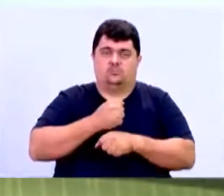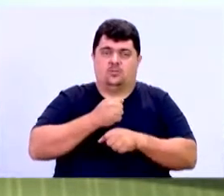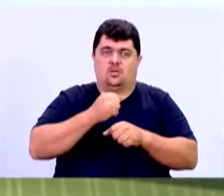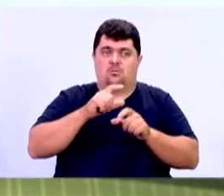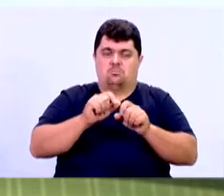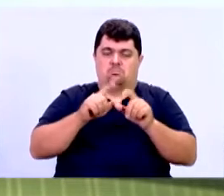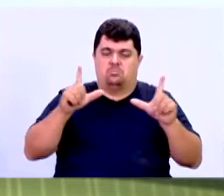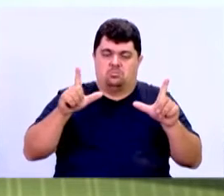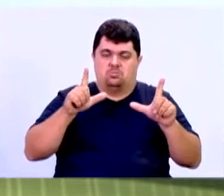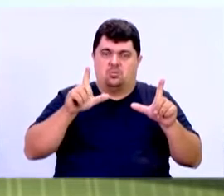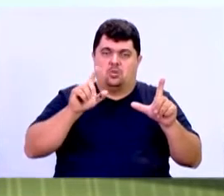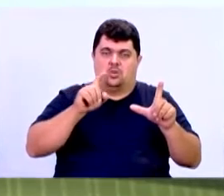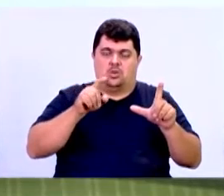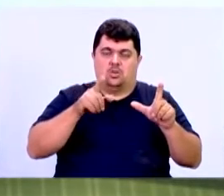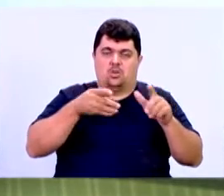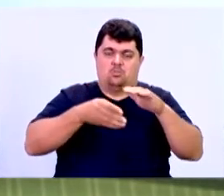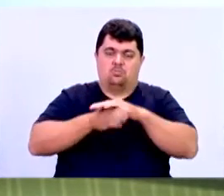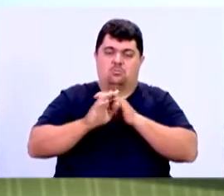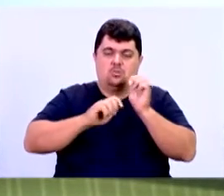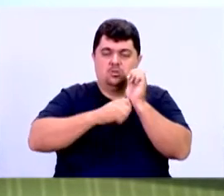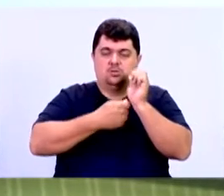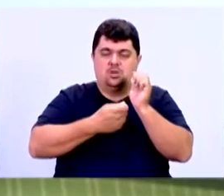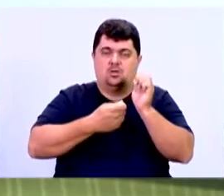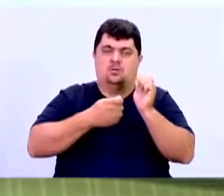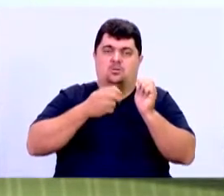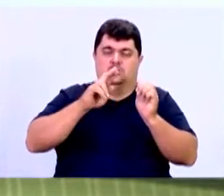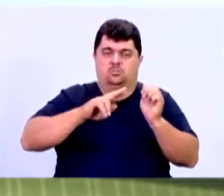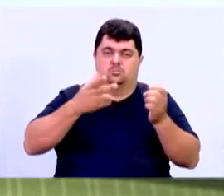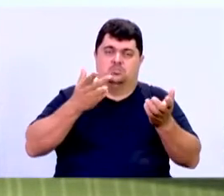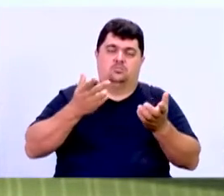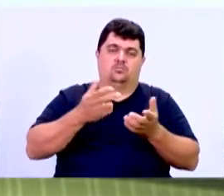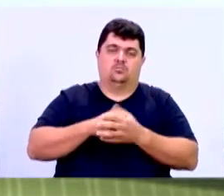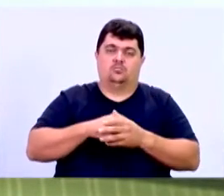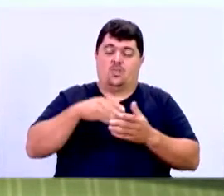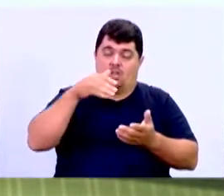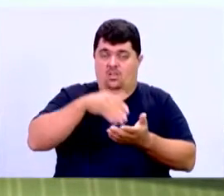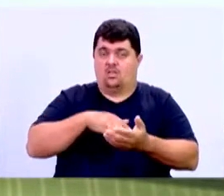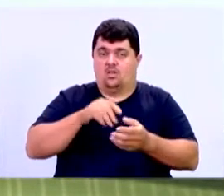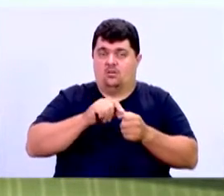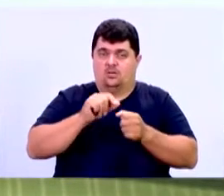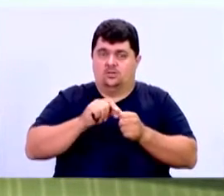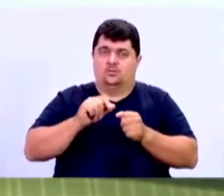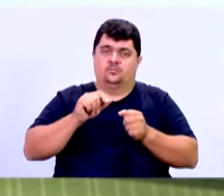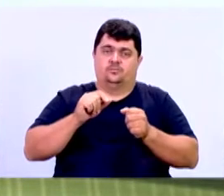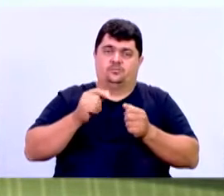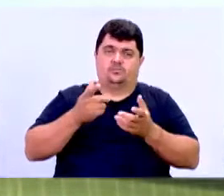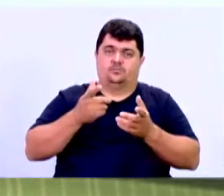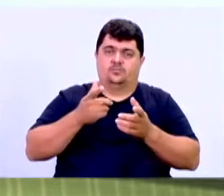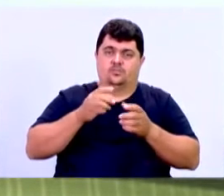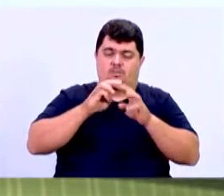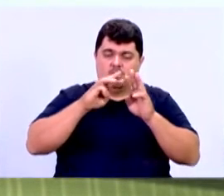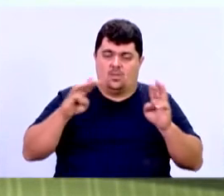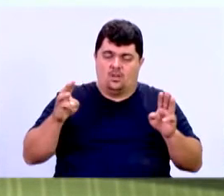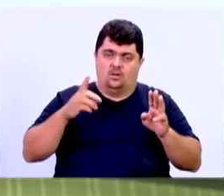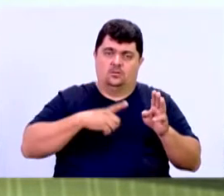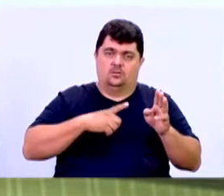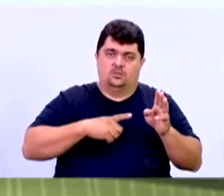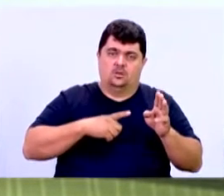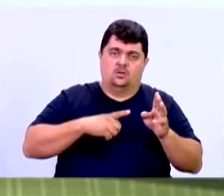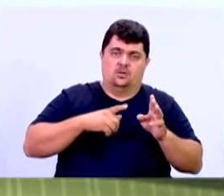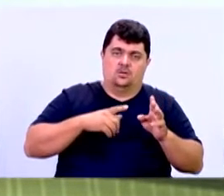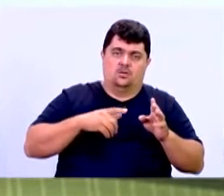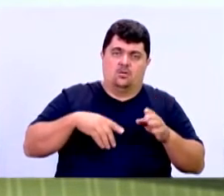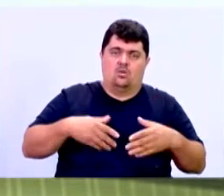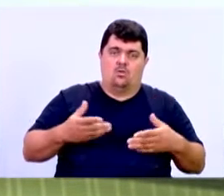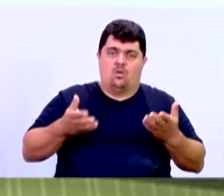tela de um login, onde o usuário pode logar com seu usuário e senha, até um site que envolva